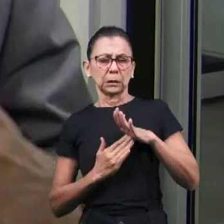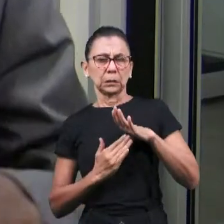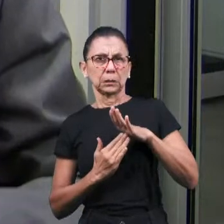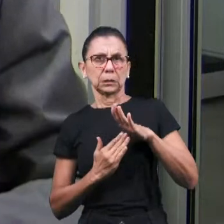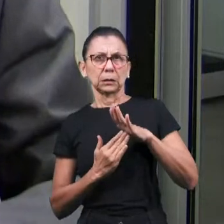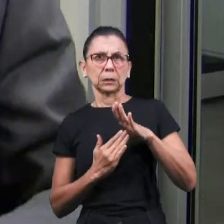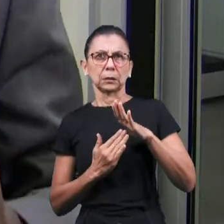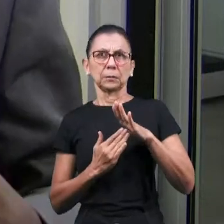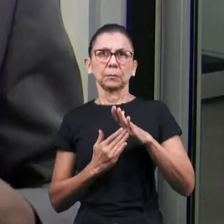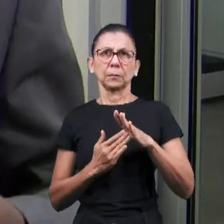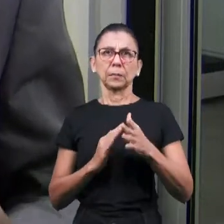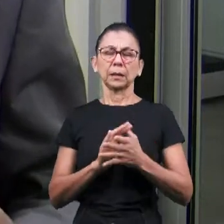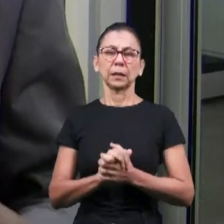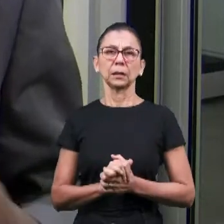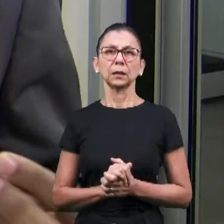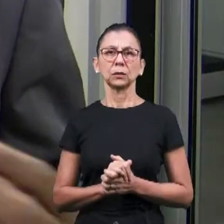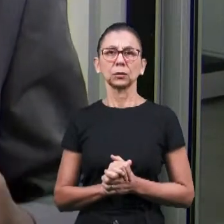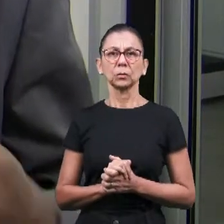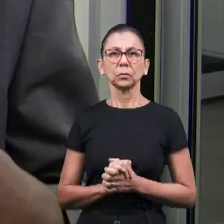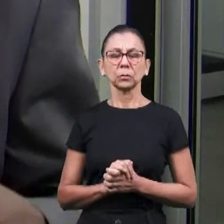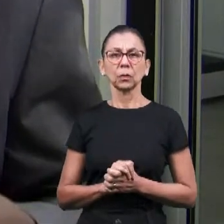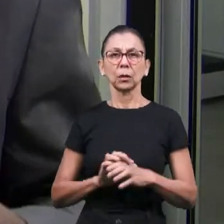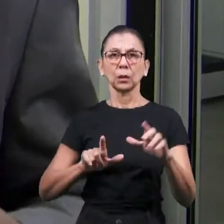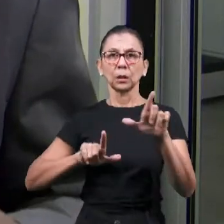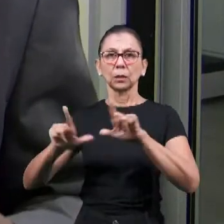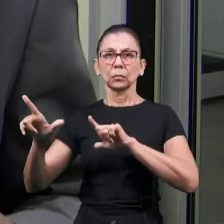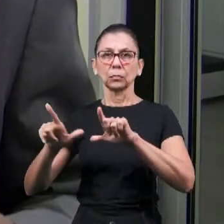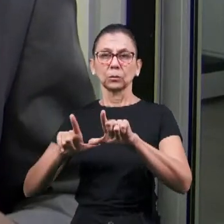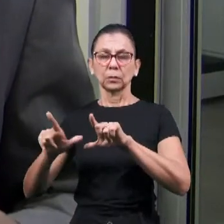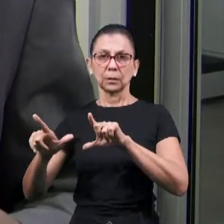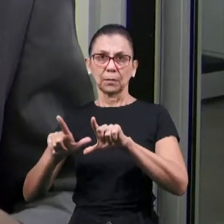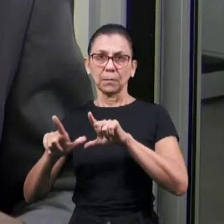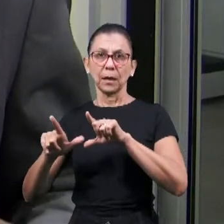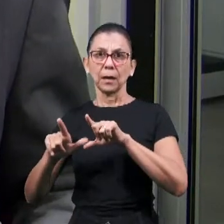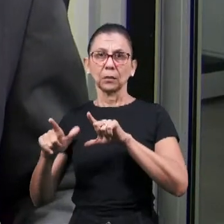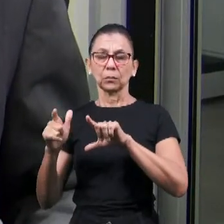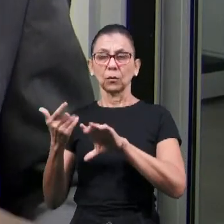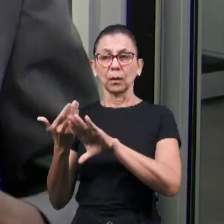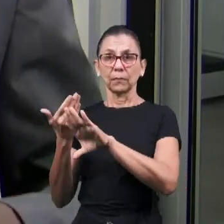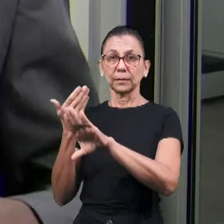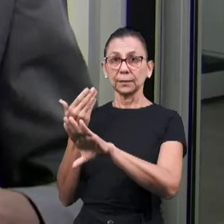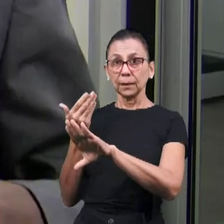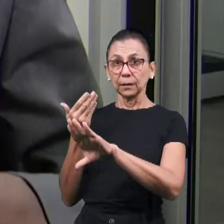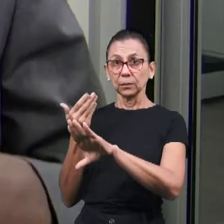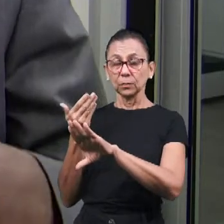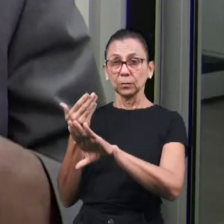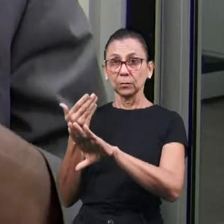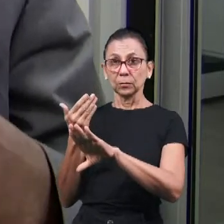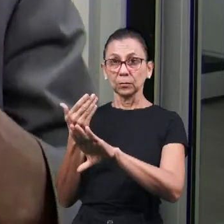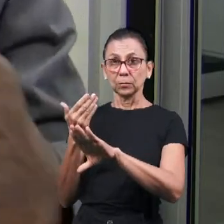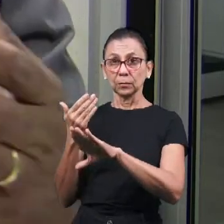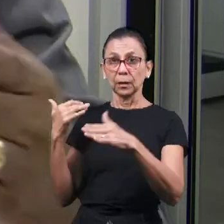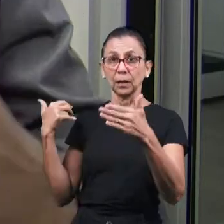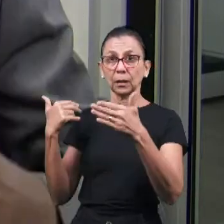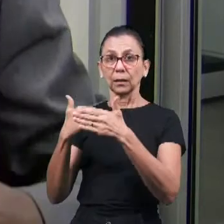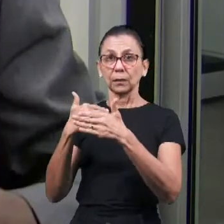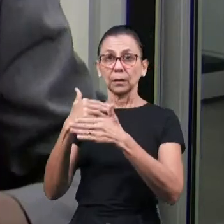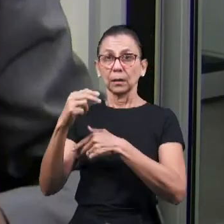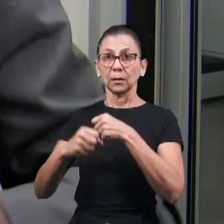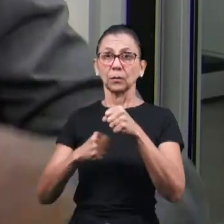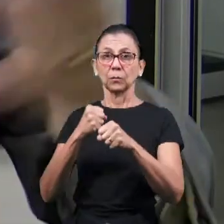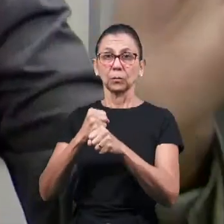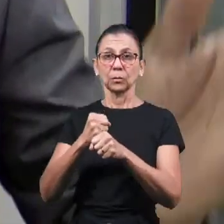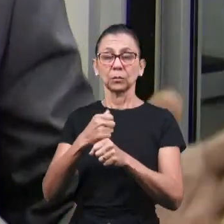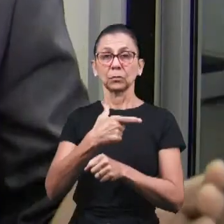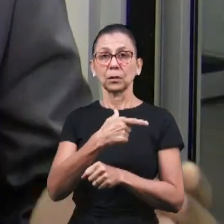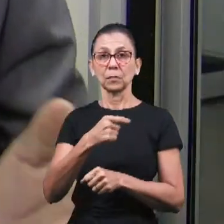até o ano que vem. Mas você descansa, você descansa mais no Senhor, né? Por mais que você já serve o Senhor